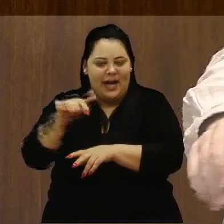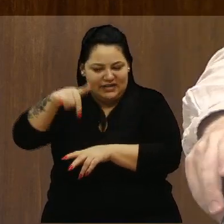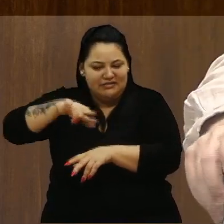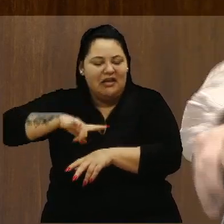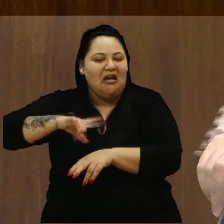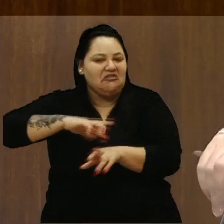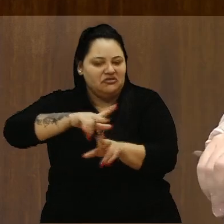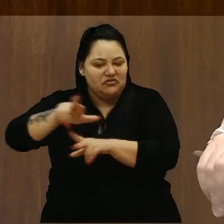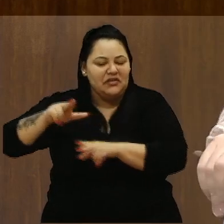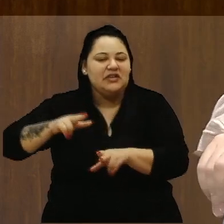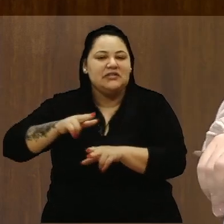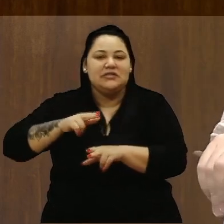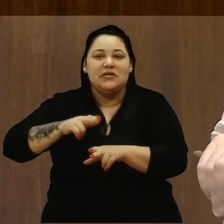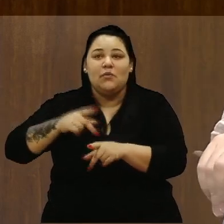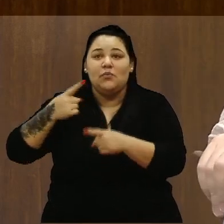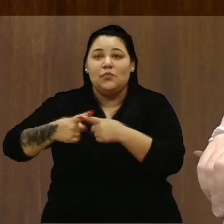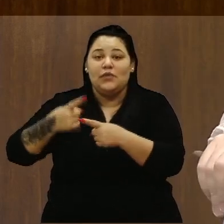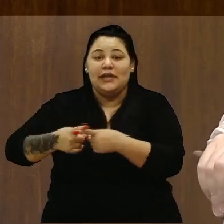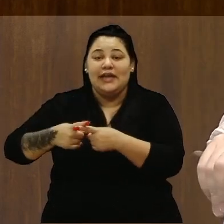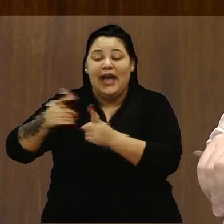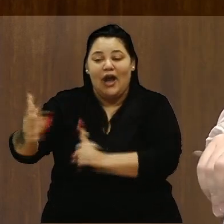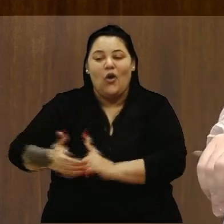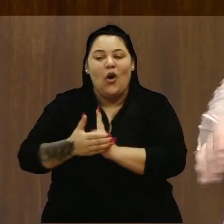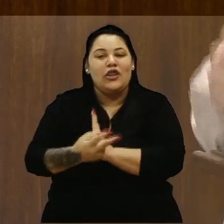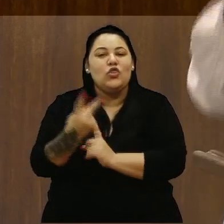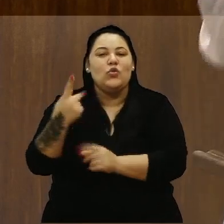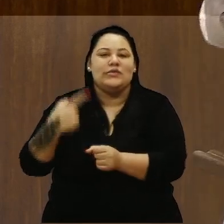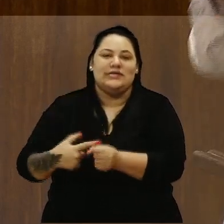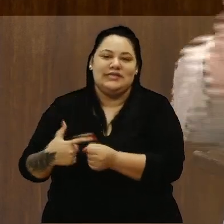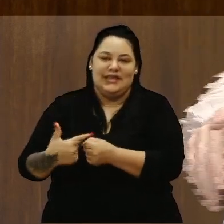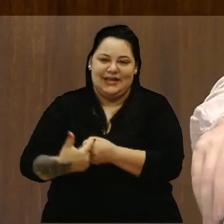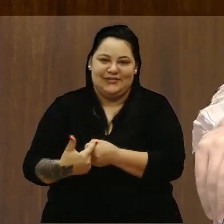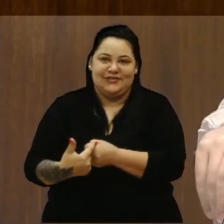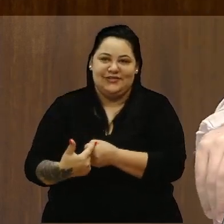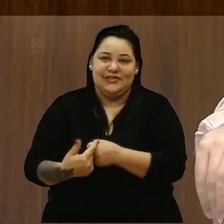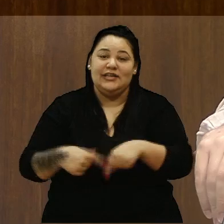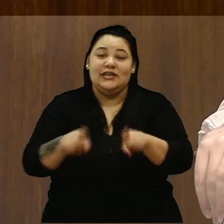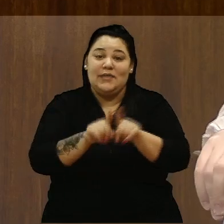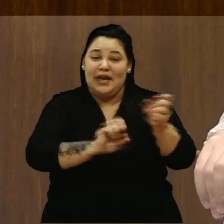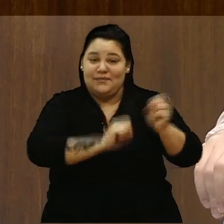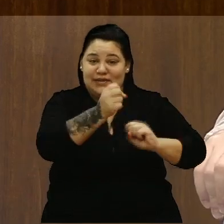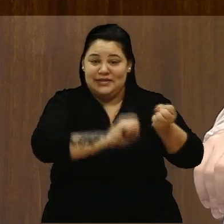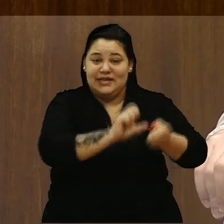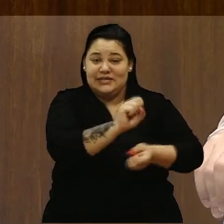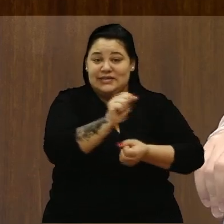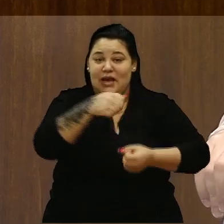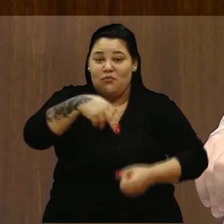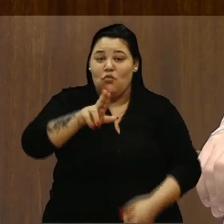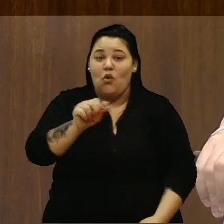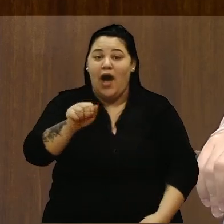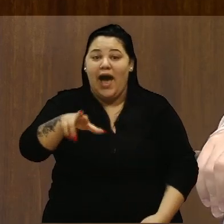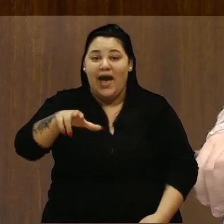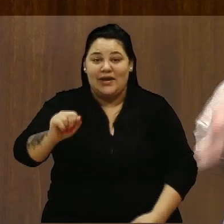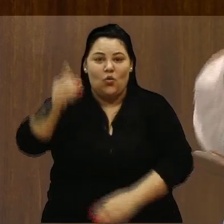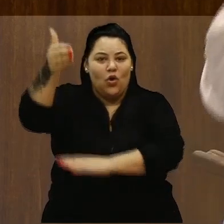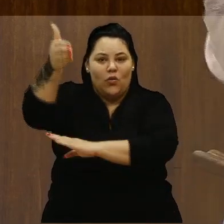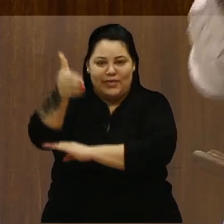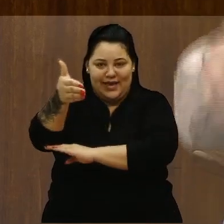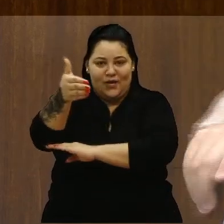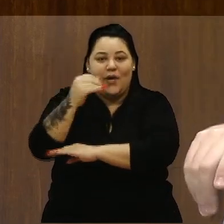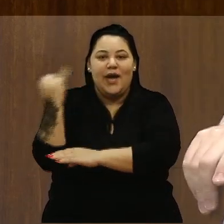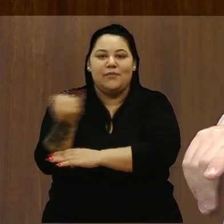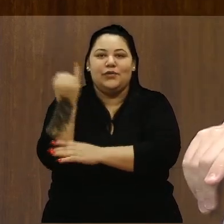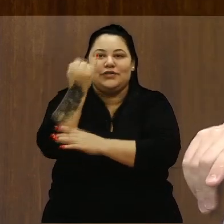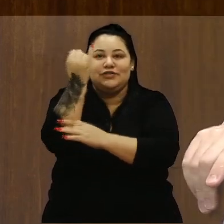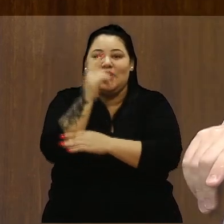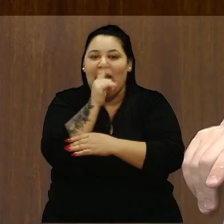de comportar 2 cidades, e uma coisa que eu destaco é que a represa Samoara também compõe o Vale Trentino é algo importante. Com certeza a água devia ser